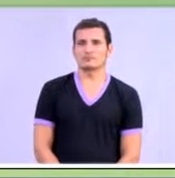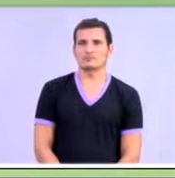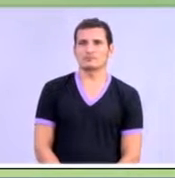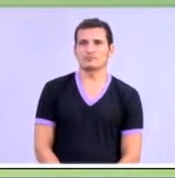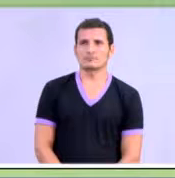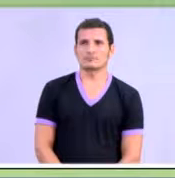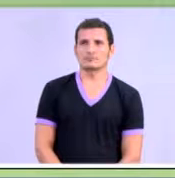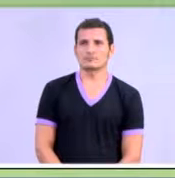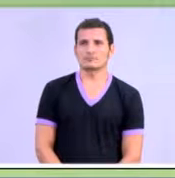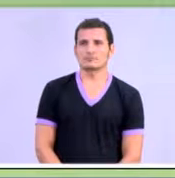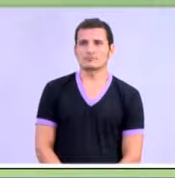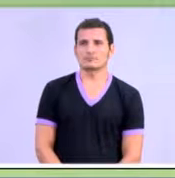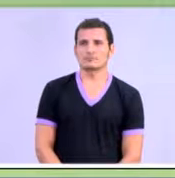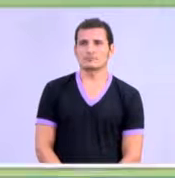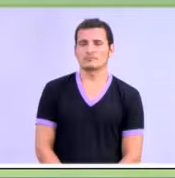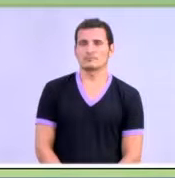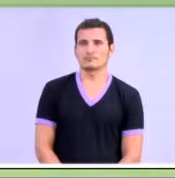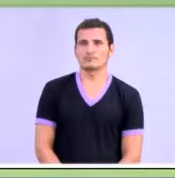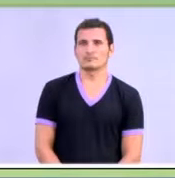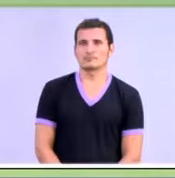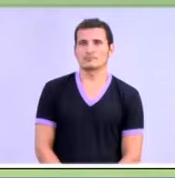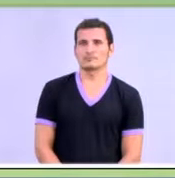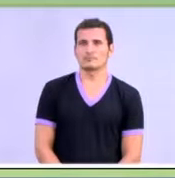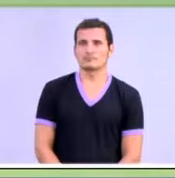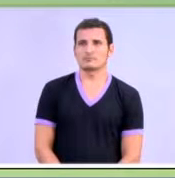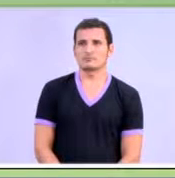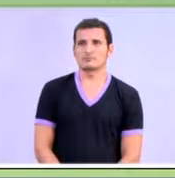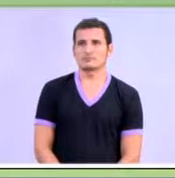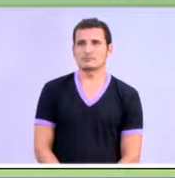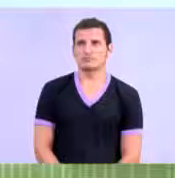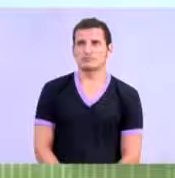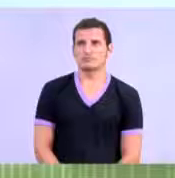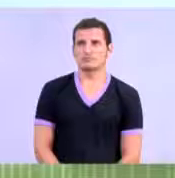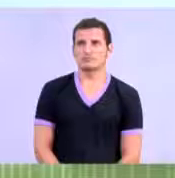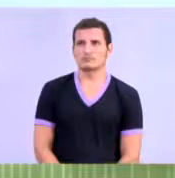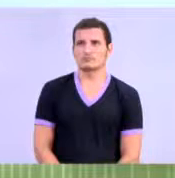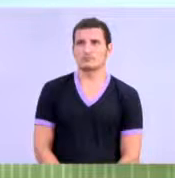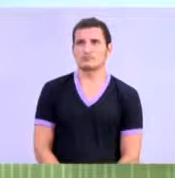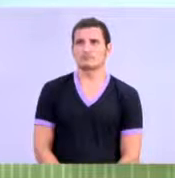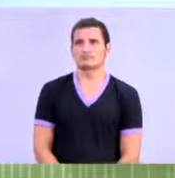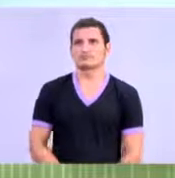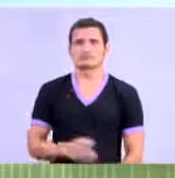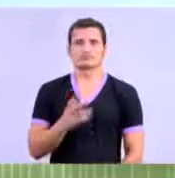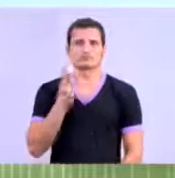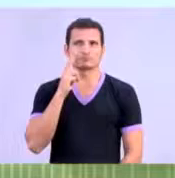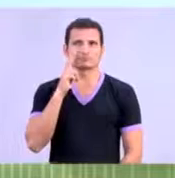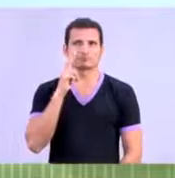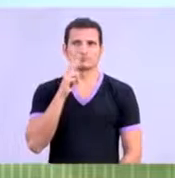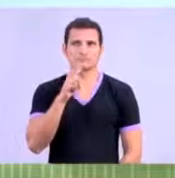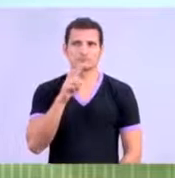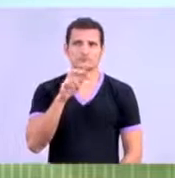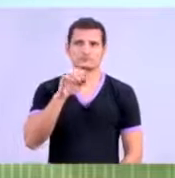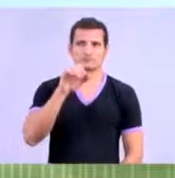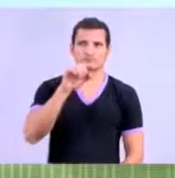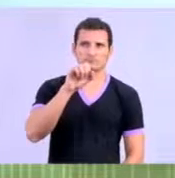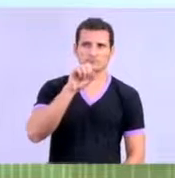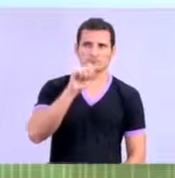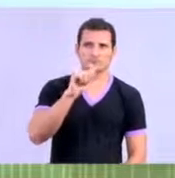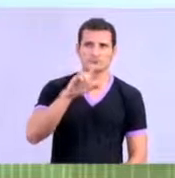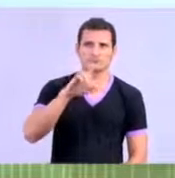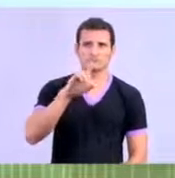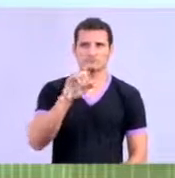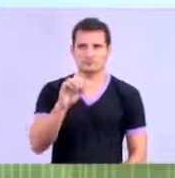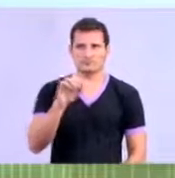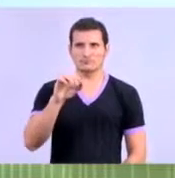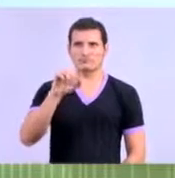Problema aí. Professor, acabei de ver numa lousa ali, aqui ainda há pouquinho, saldo recebe saldo, titular